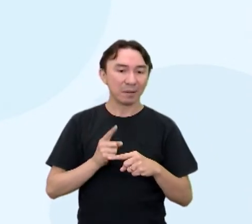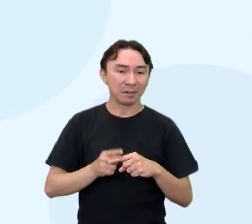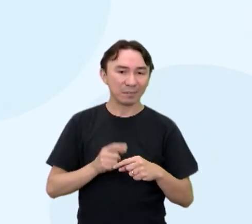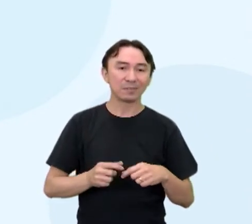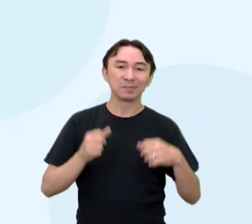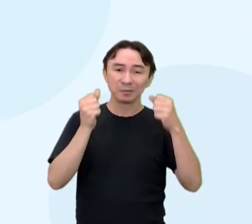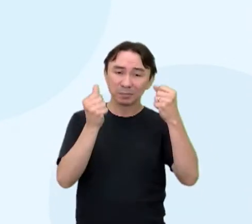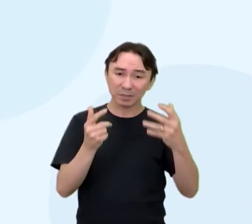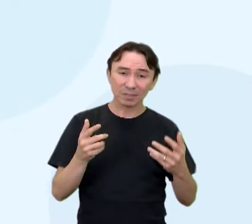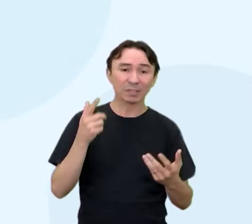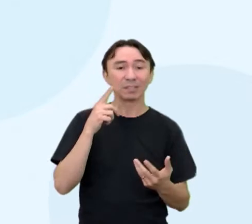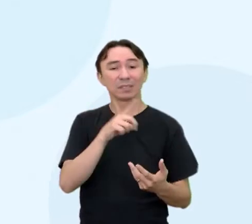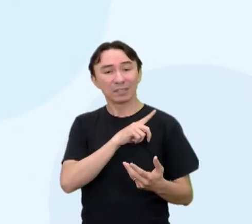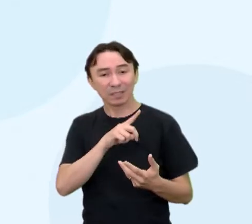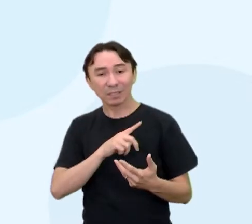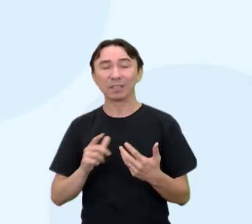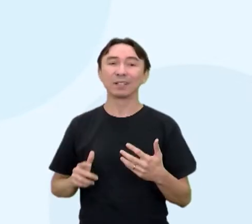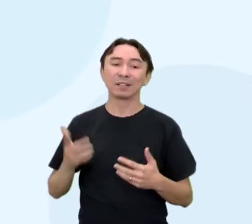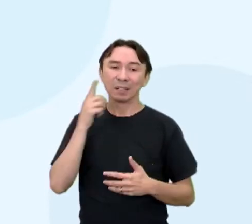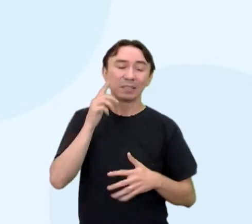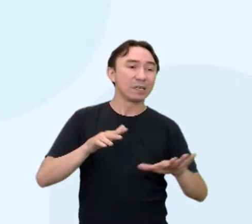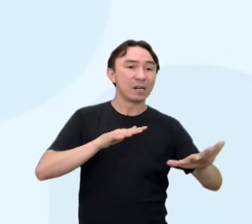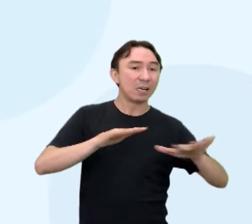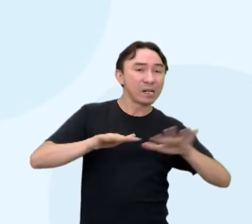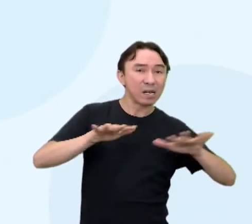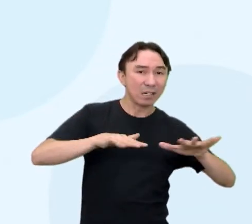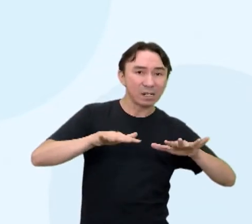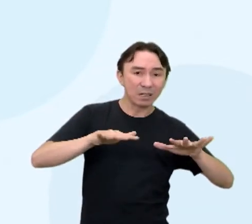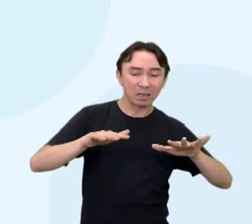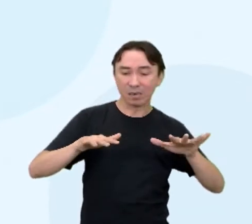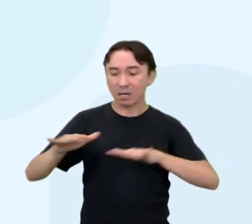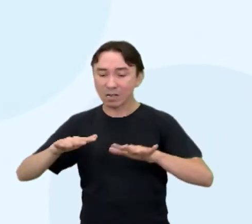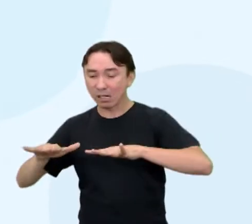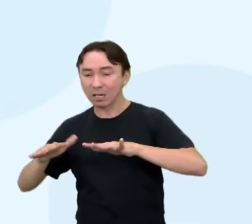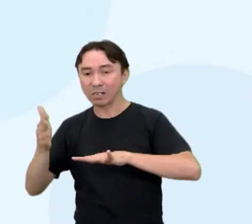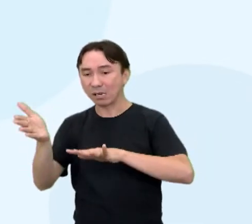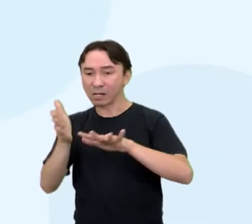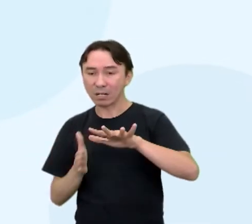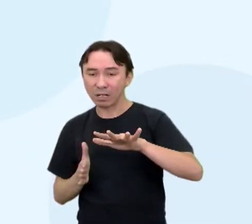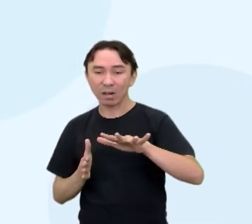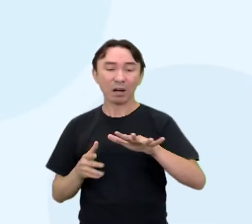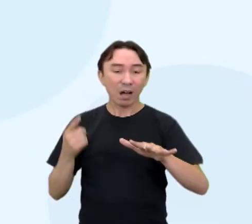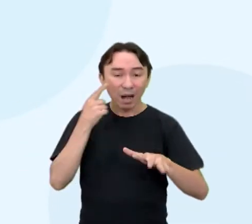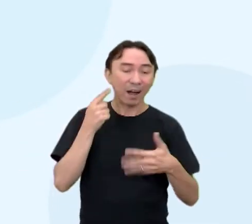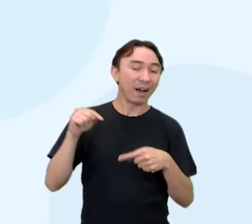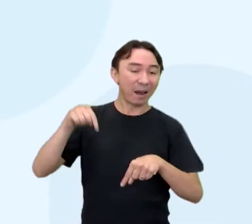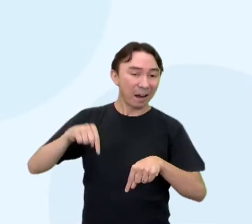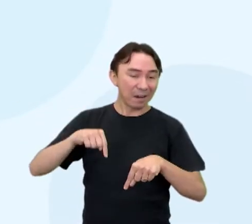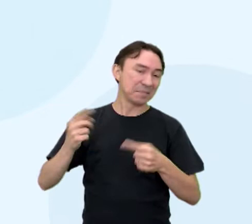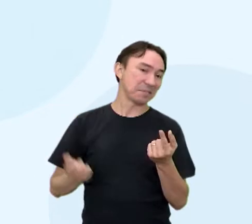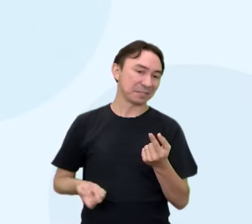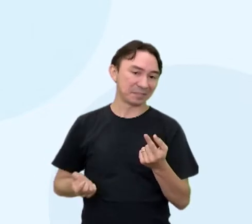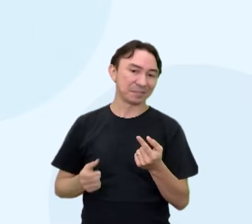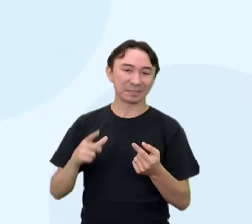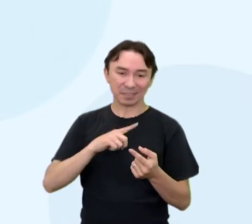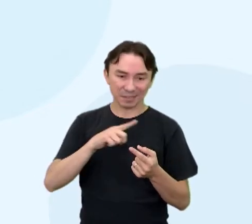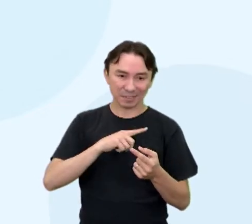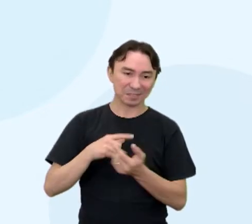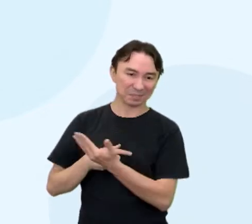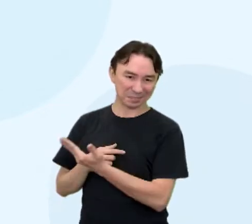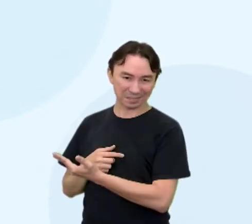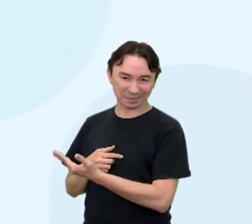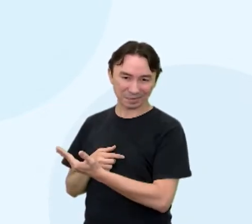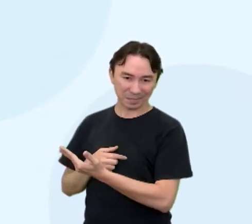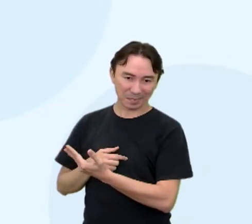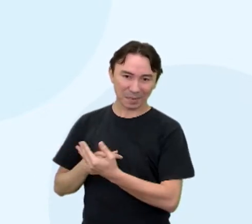essas atividades sísmicas no nosso planeta. Então onde está, né, as bolinhas vermelhas, né, e mostrando